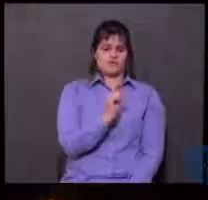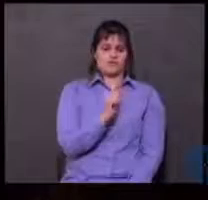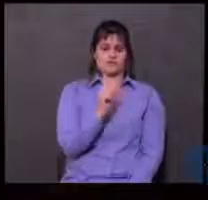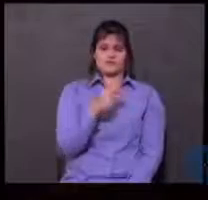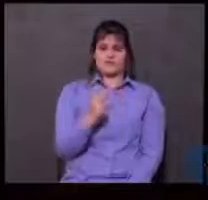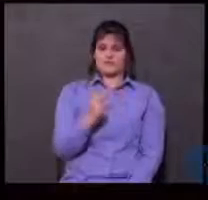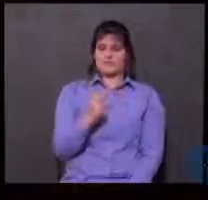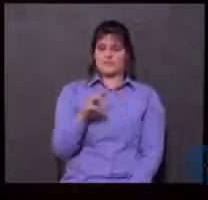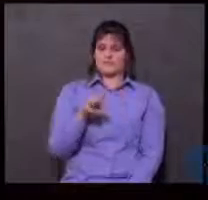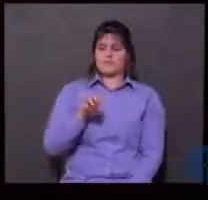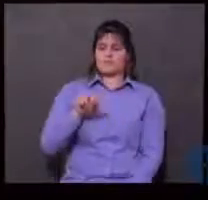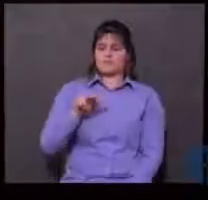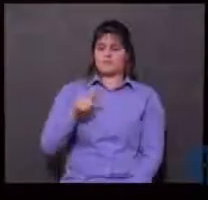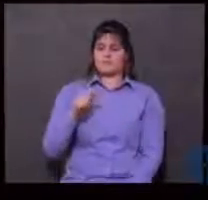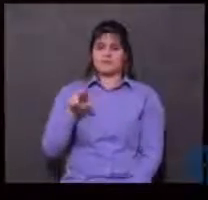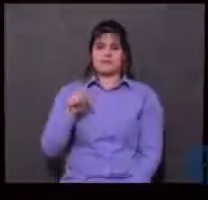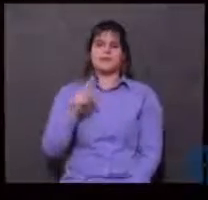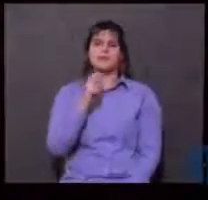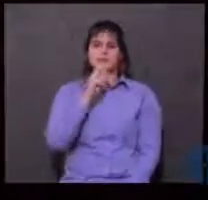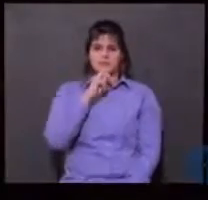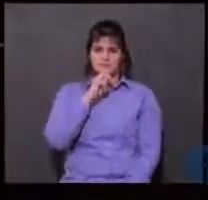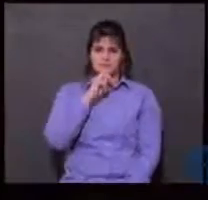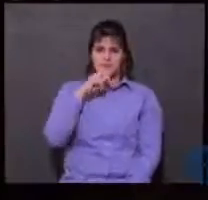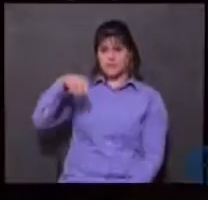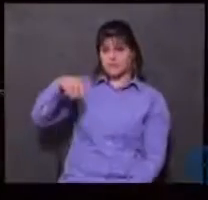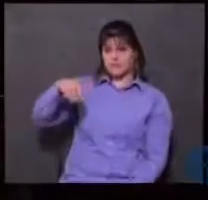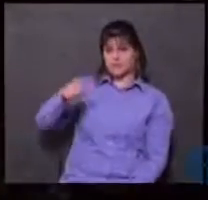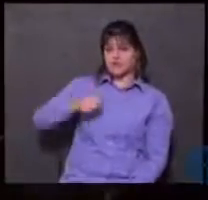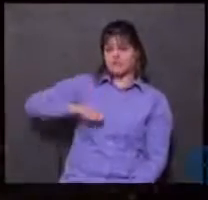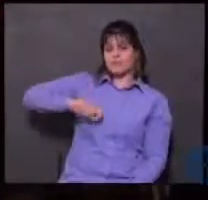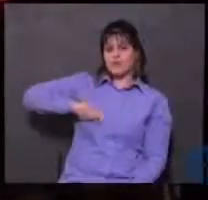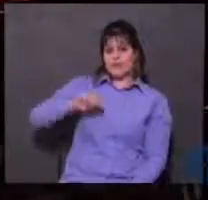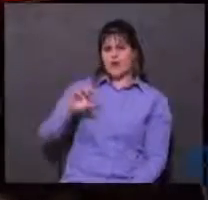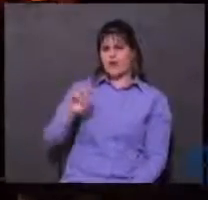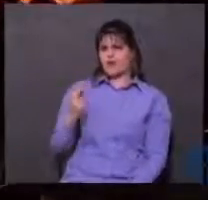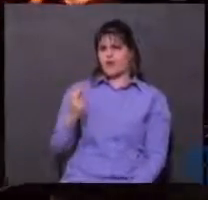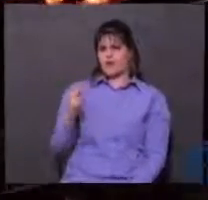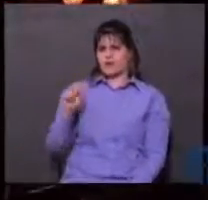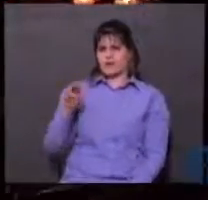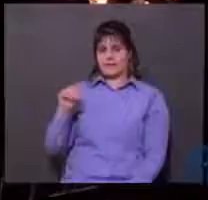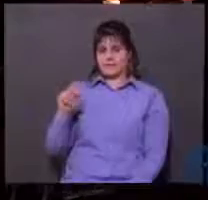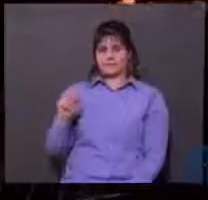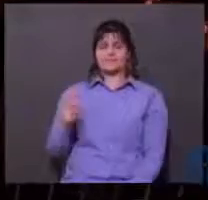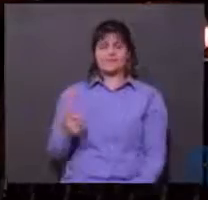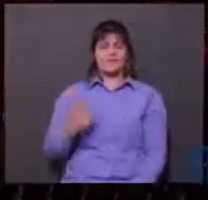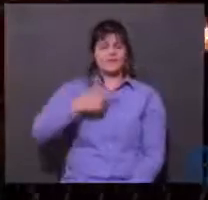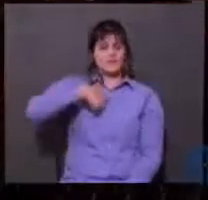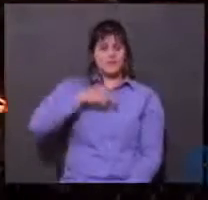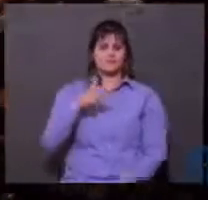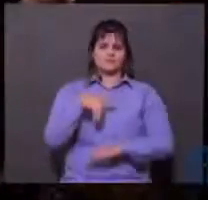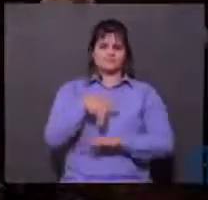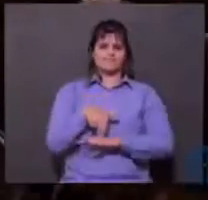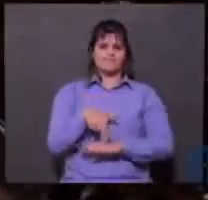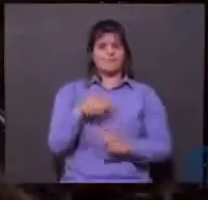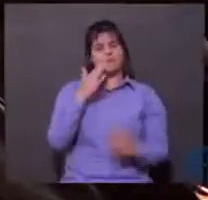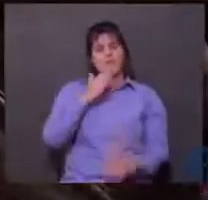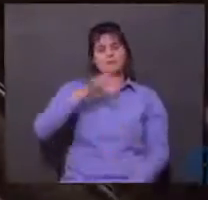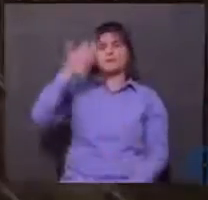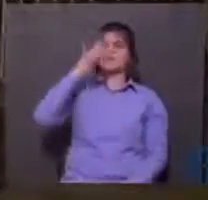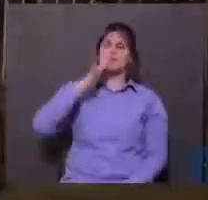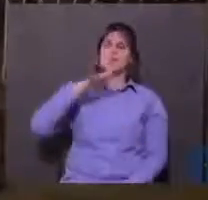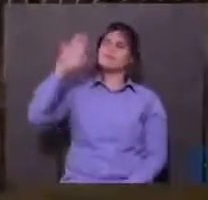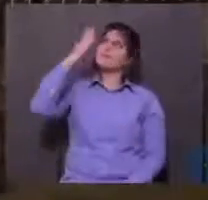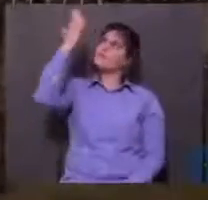Montanet, Bispo de Ourense, Espanha. De pé, cantemos: Tu és a